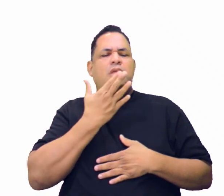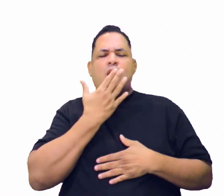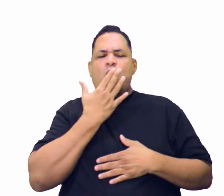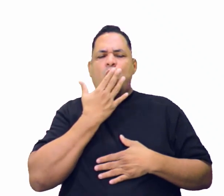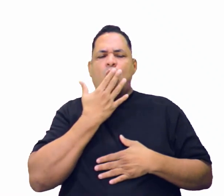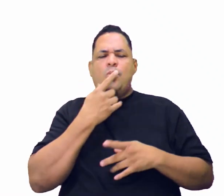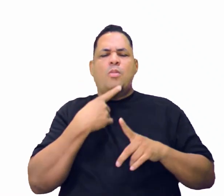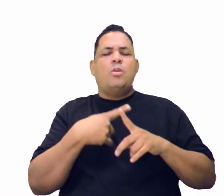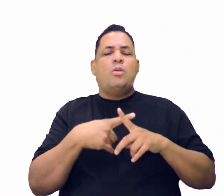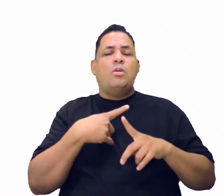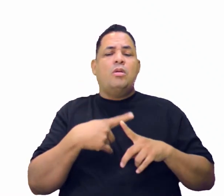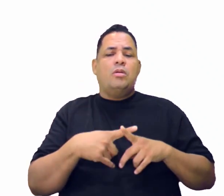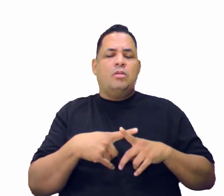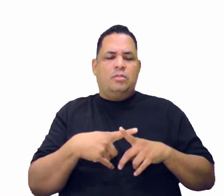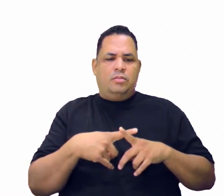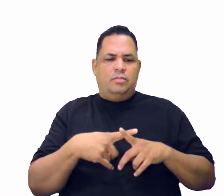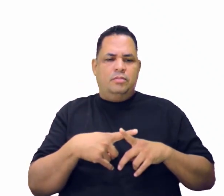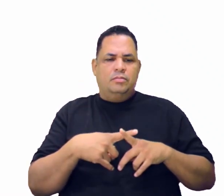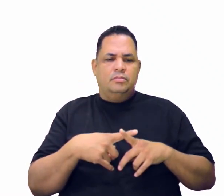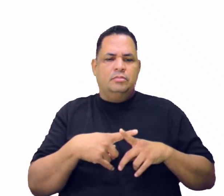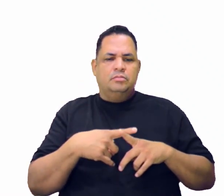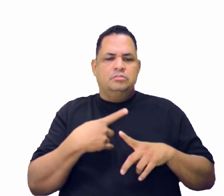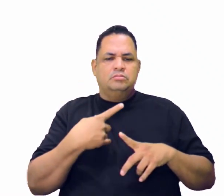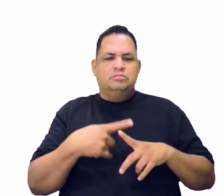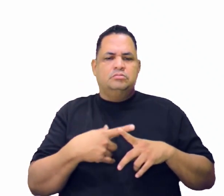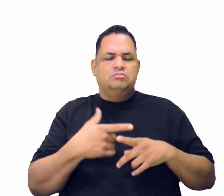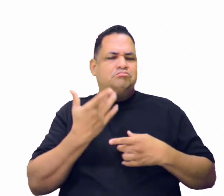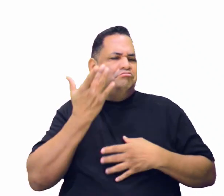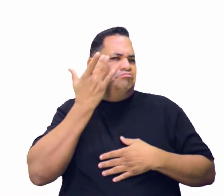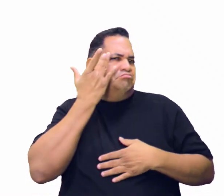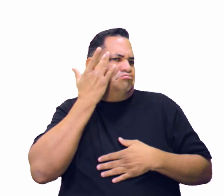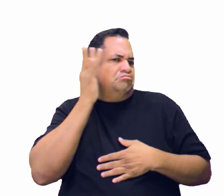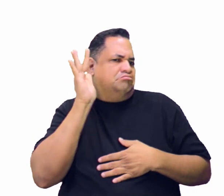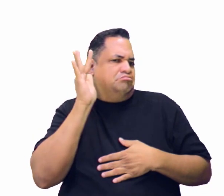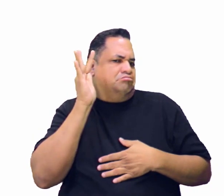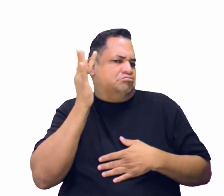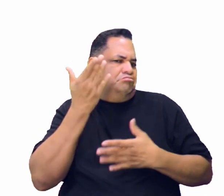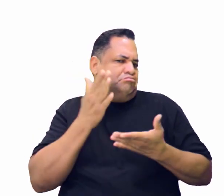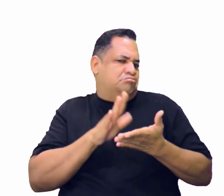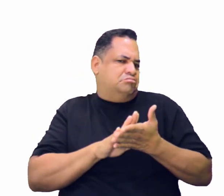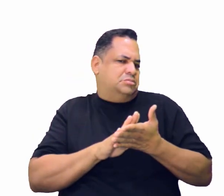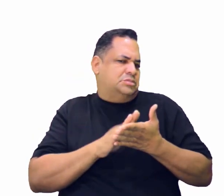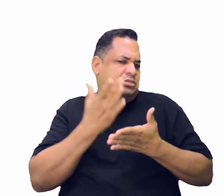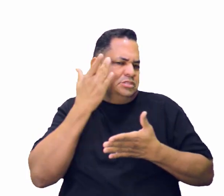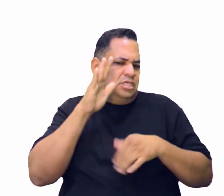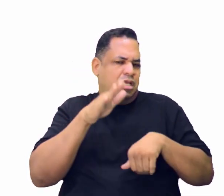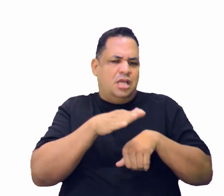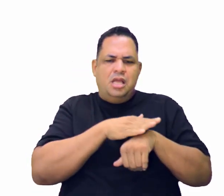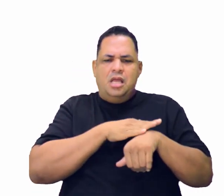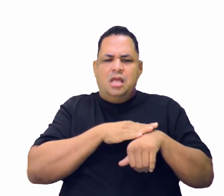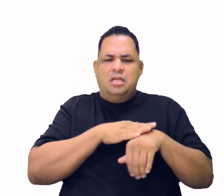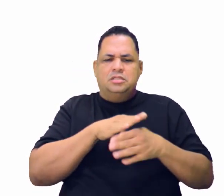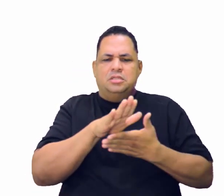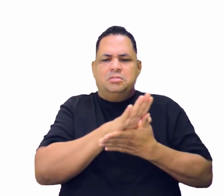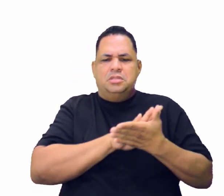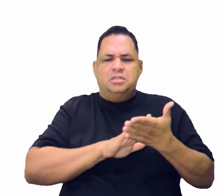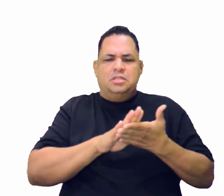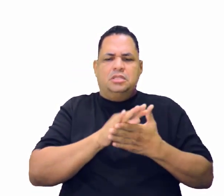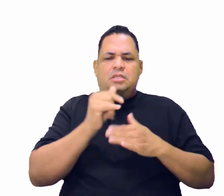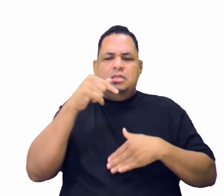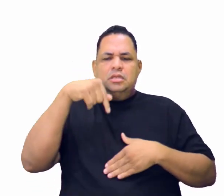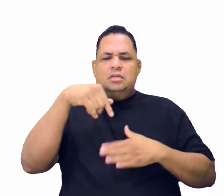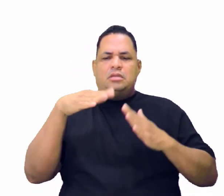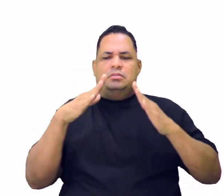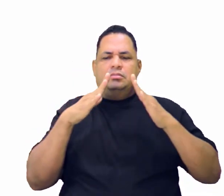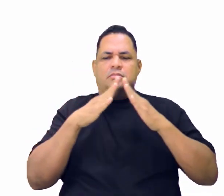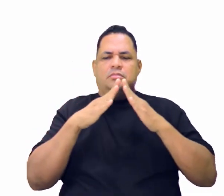é incolor? Por que será que ninguém sabe o porquê de nada nesta casa? Aí,